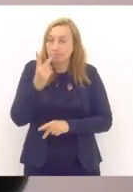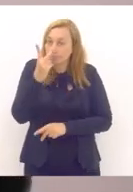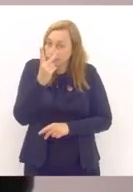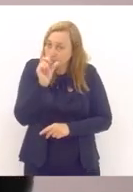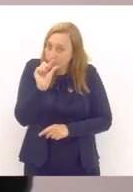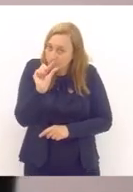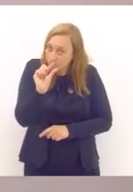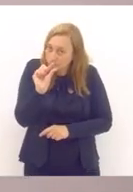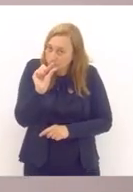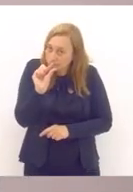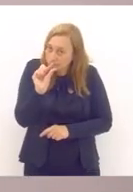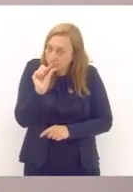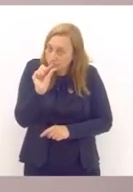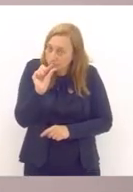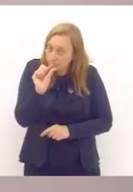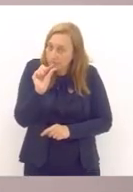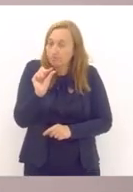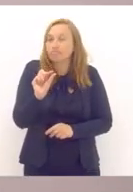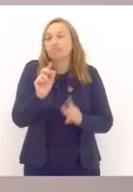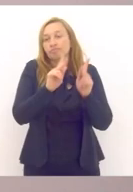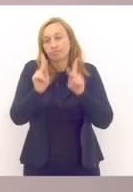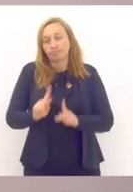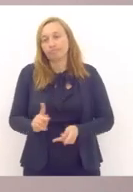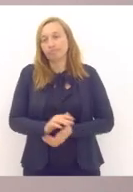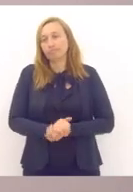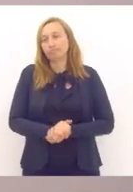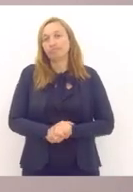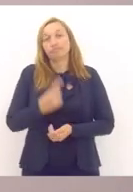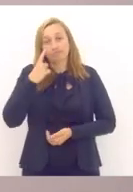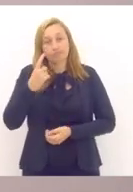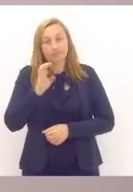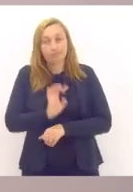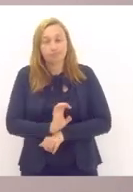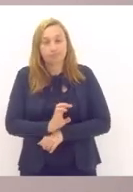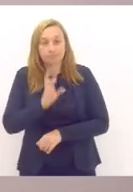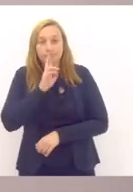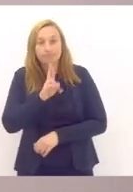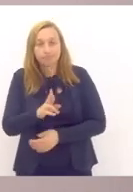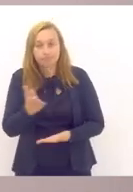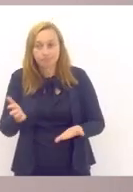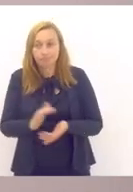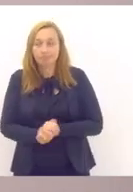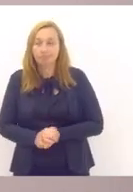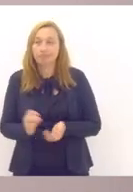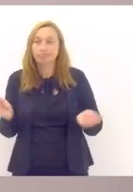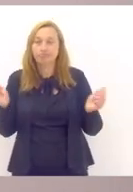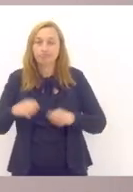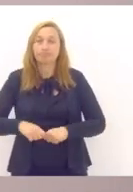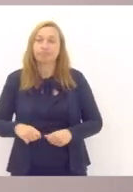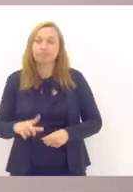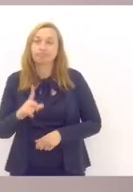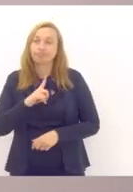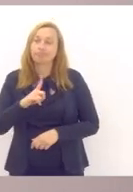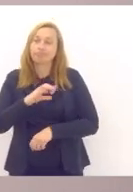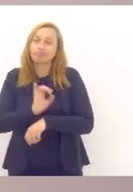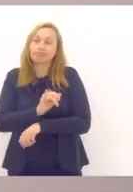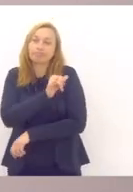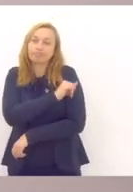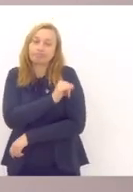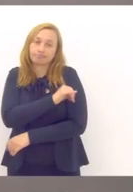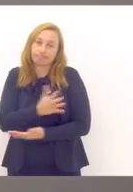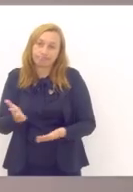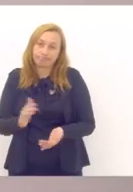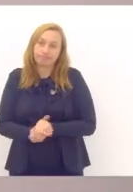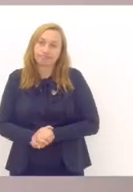não era muita não, só um pouquinho de paz. Olha como esse Estado responde. o potencial do Estado do Rio de Janeiro, eu, pelo